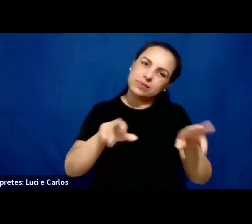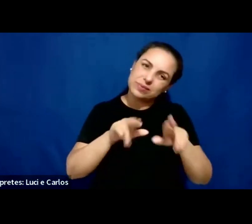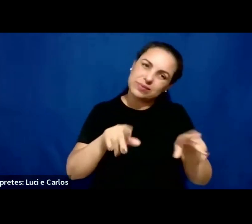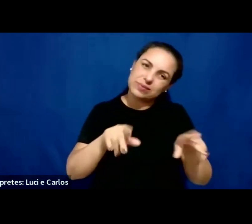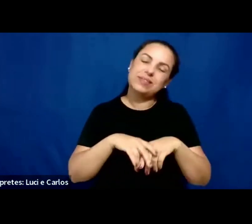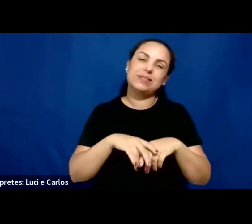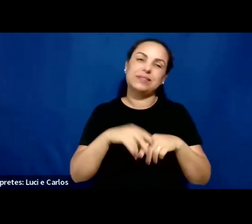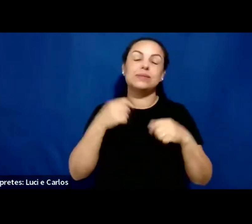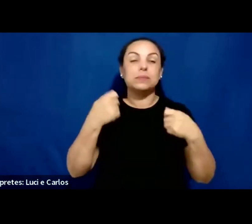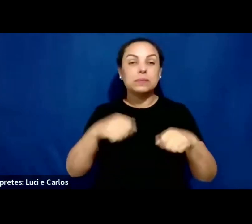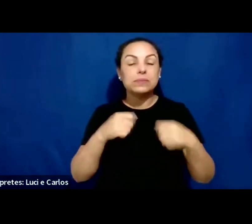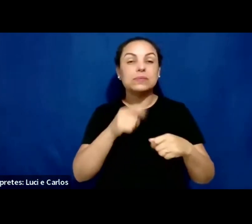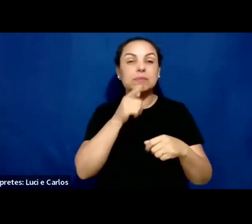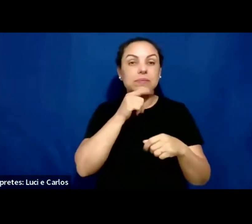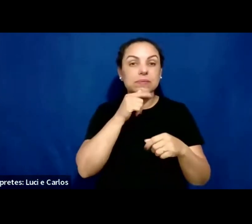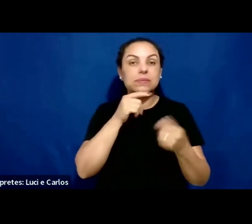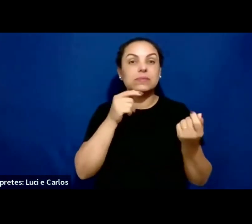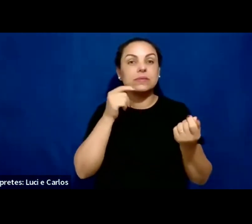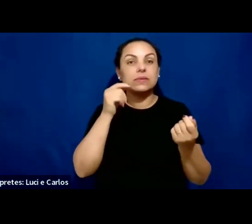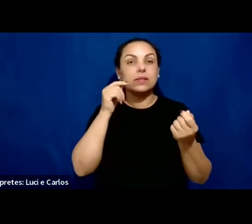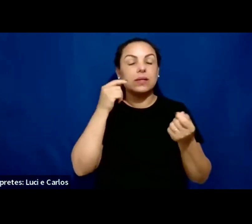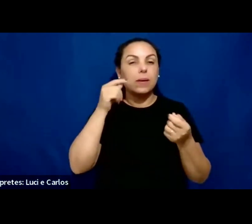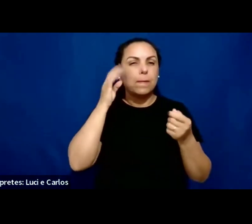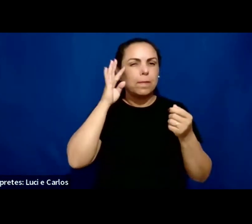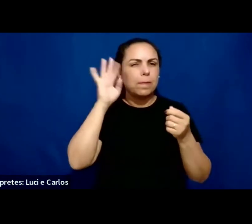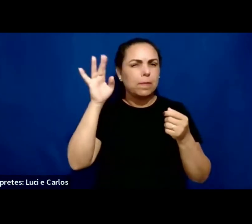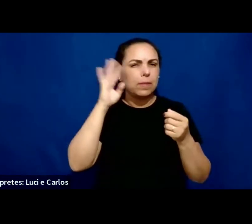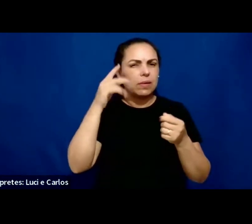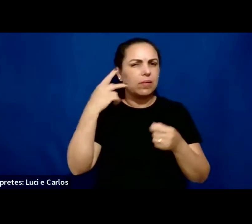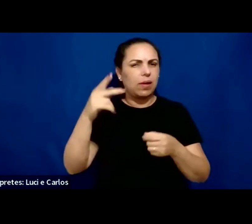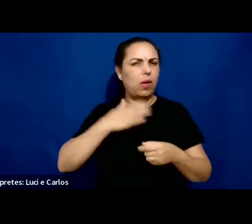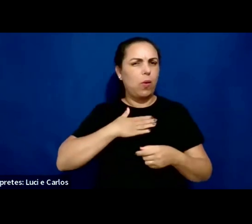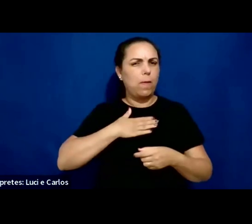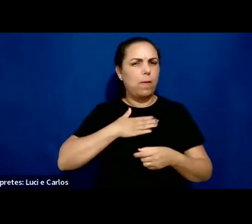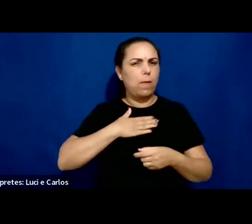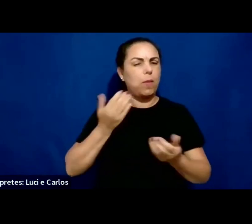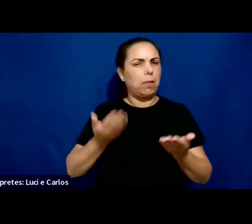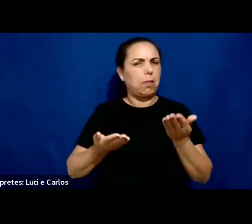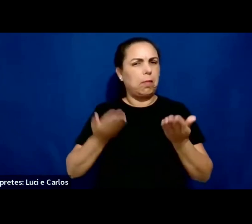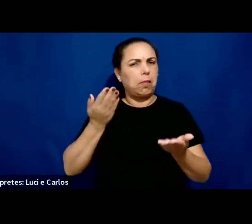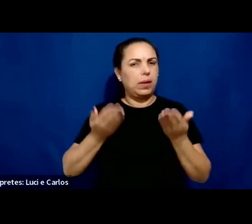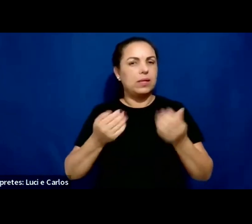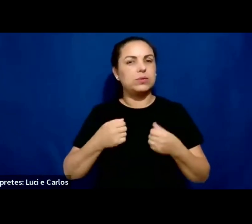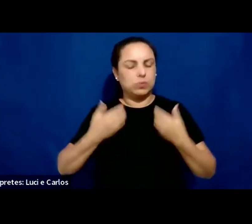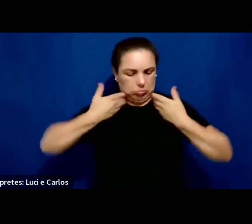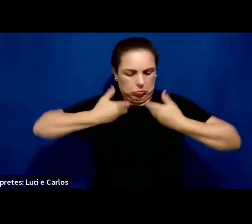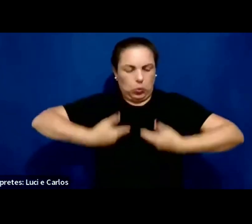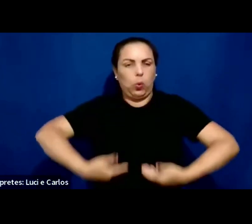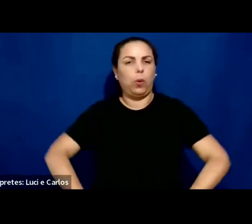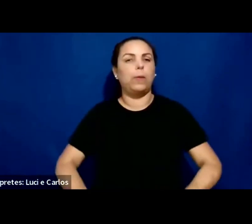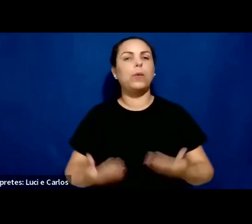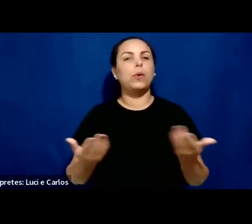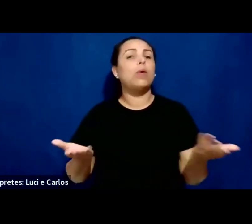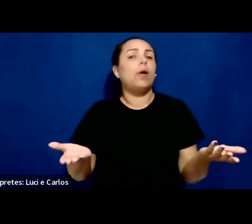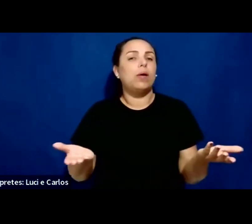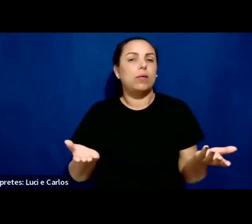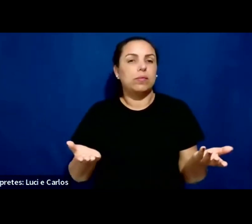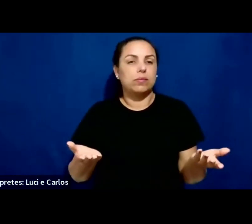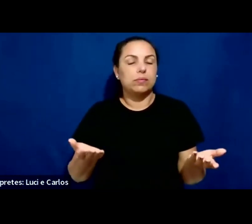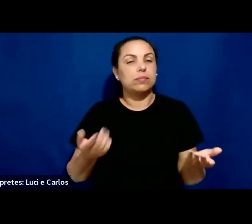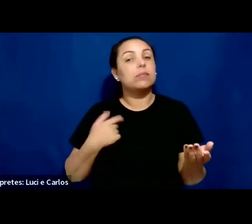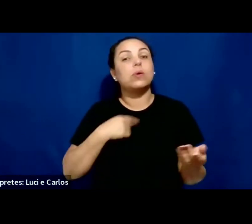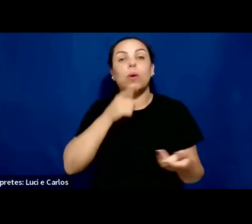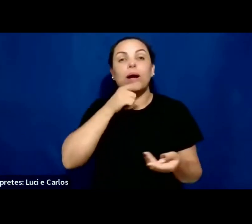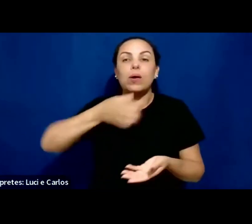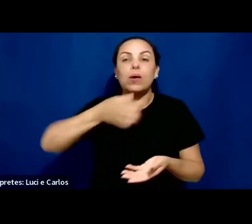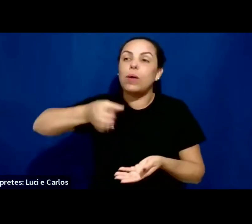tem que ser de acordo com o tamanho do terreno. E qual é o terreno? É o seu corpo, é o seu peso. Então,